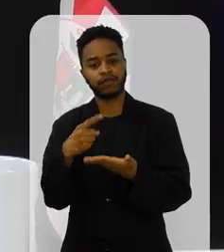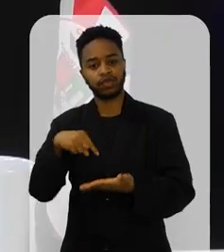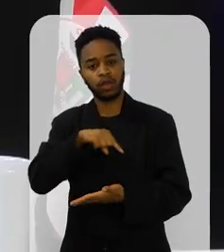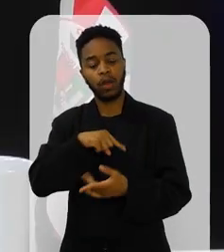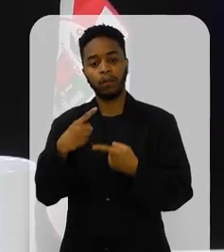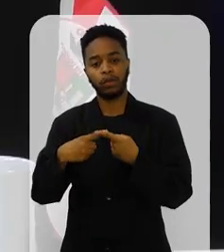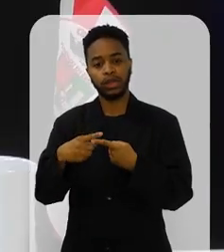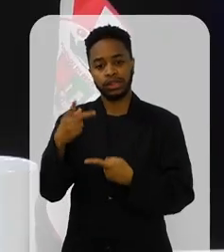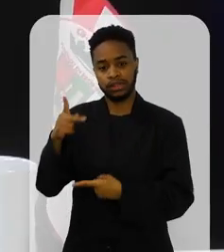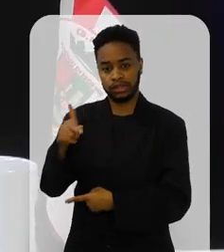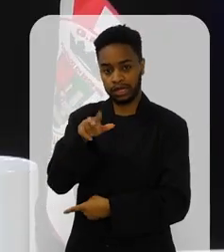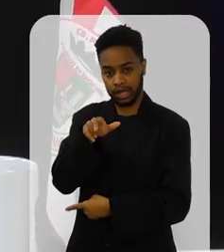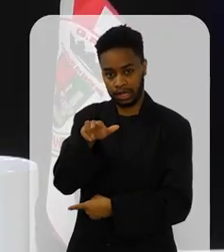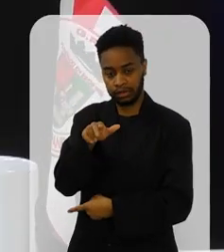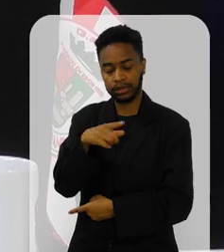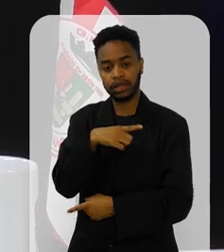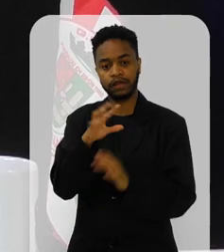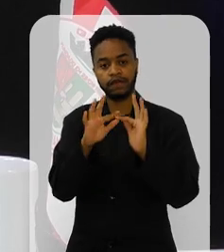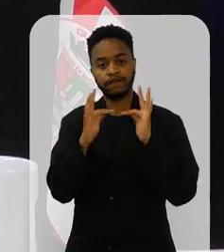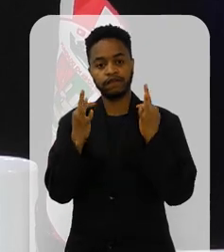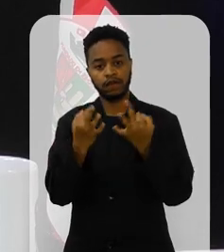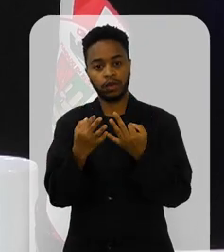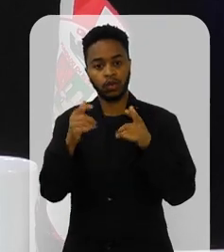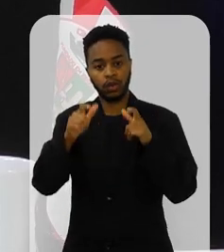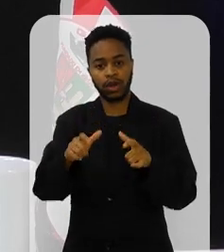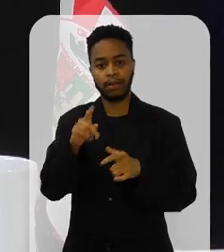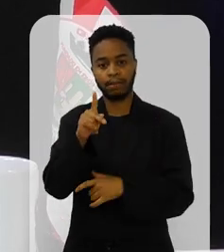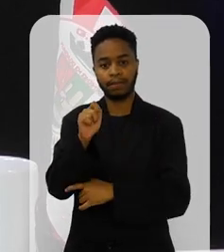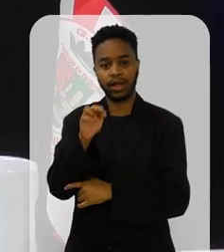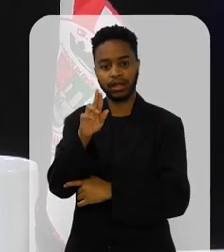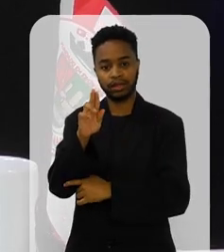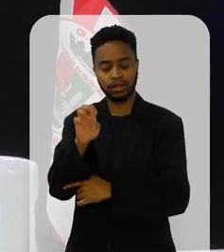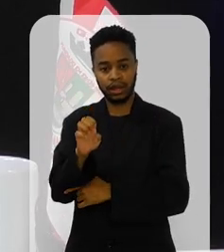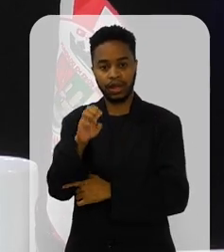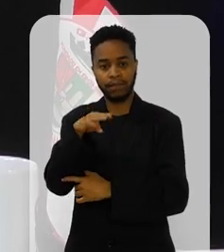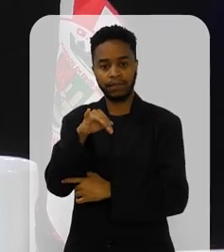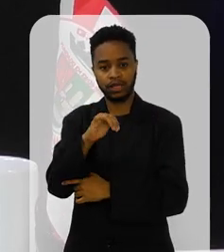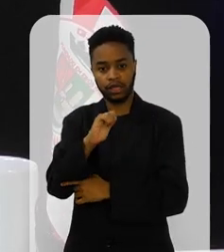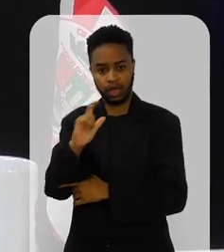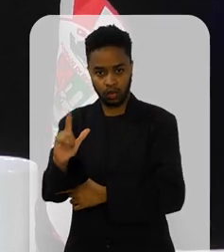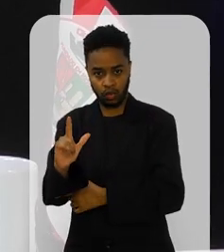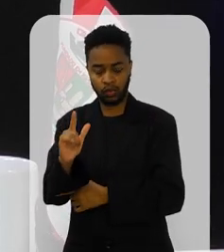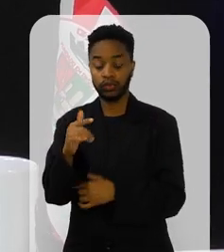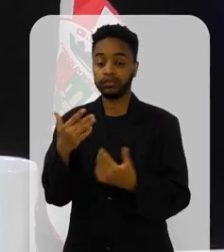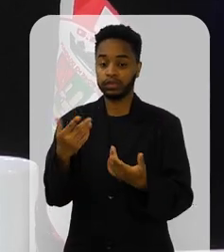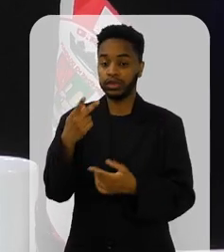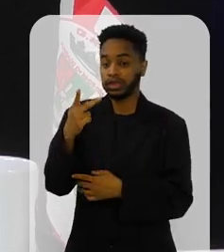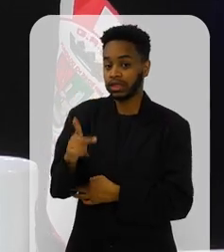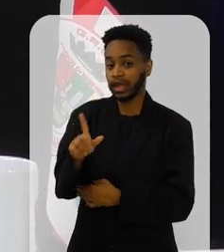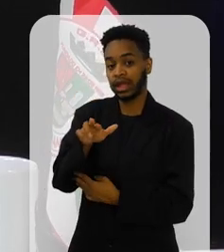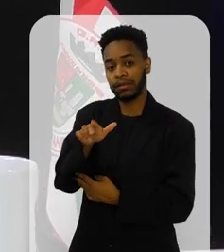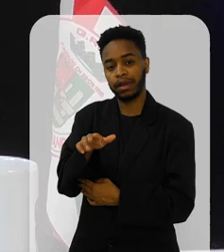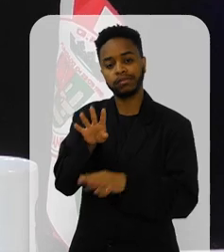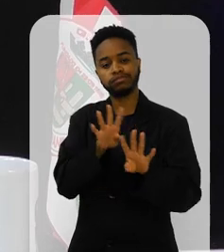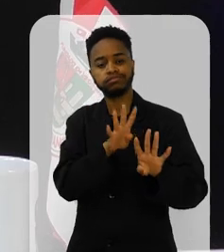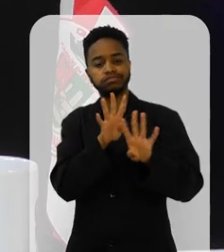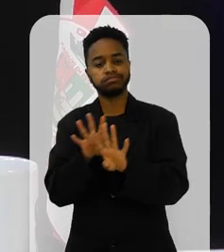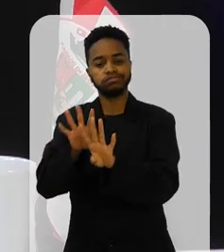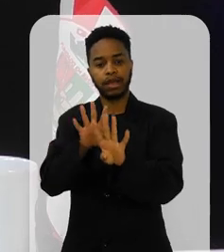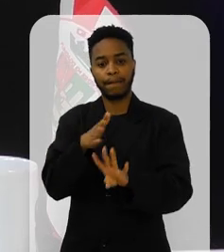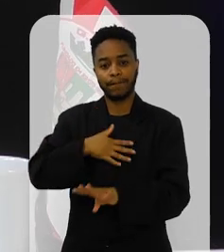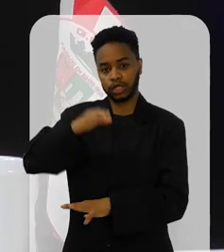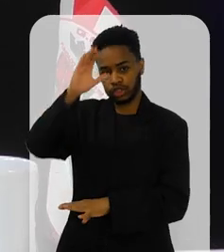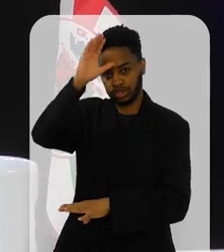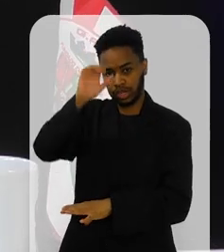porque a irmã dele, eu tenho família em Padre Miguel, em Vila Vintém, a irmã dele desfilava, minha tia